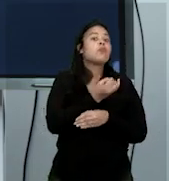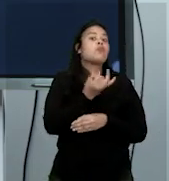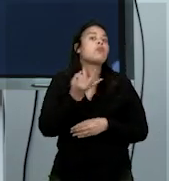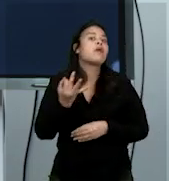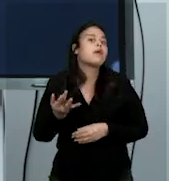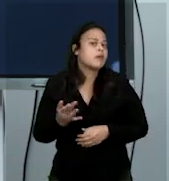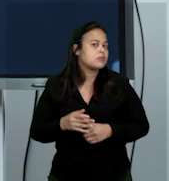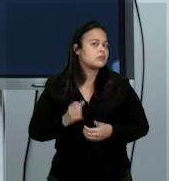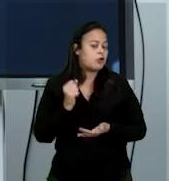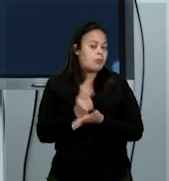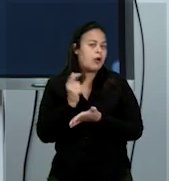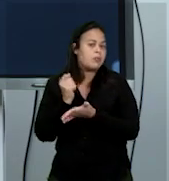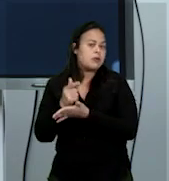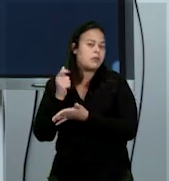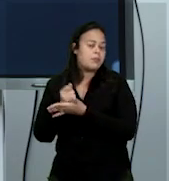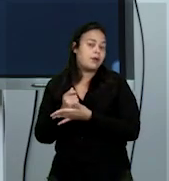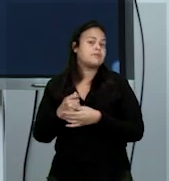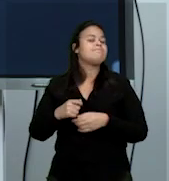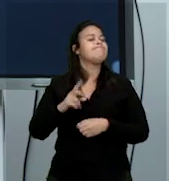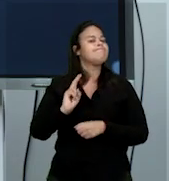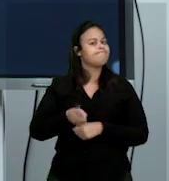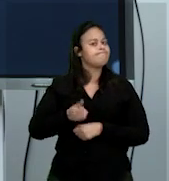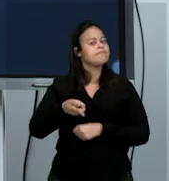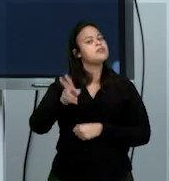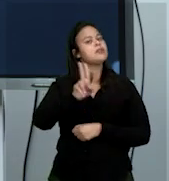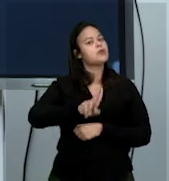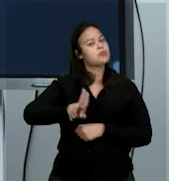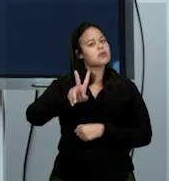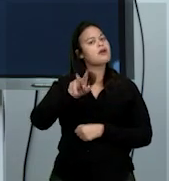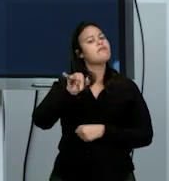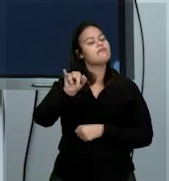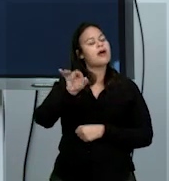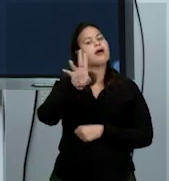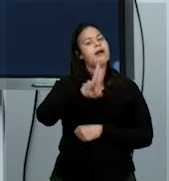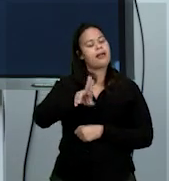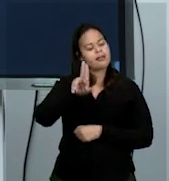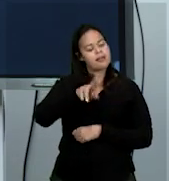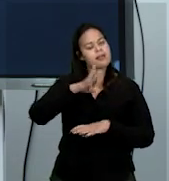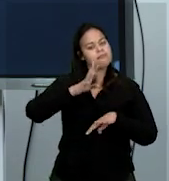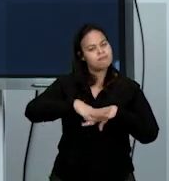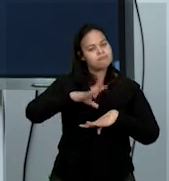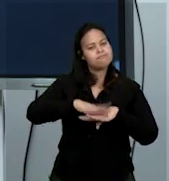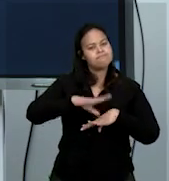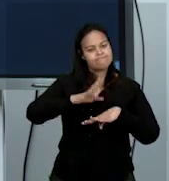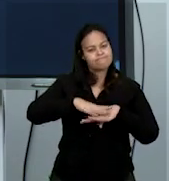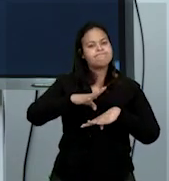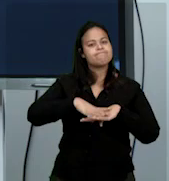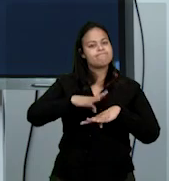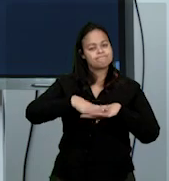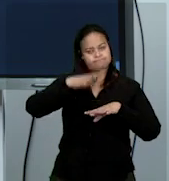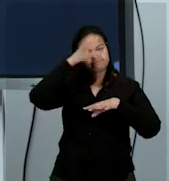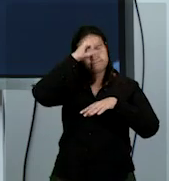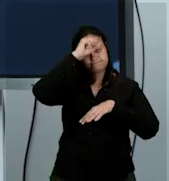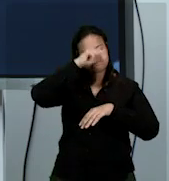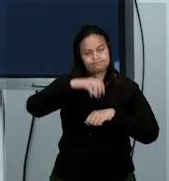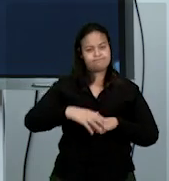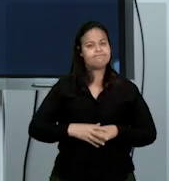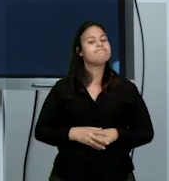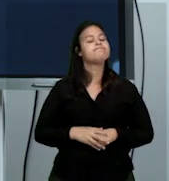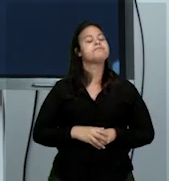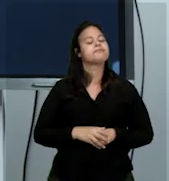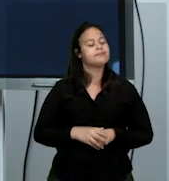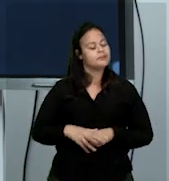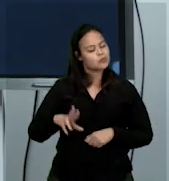estrutura. Então, sempre nós vamos ter aí aplicações do que a gente está aprendendo, tá certo? É